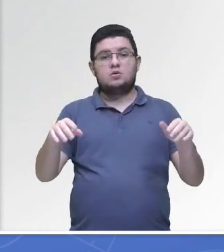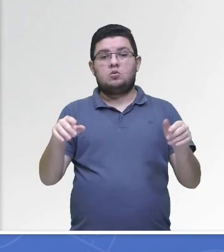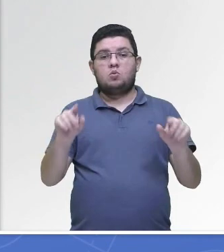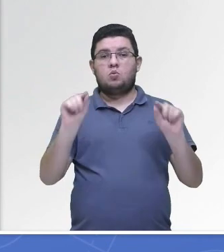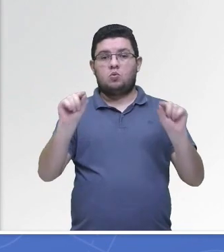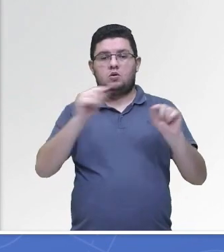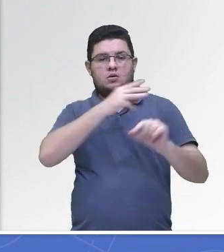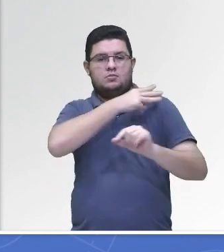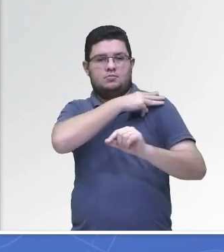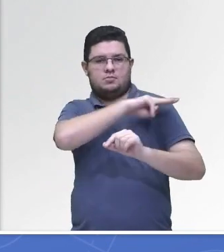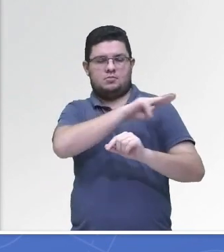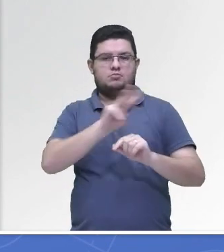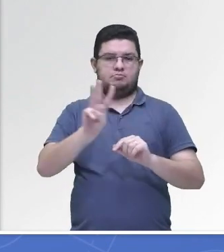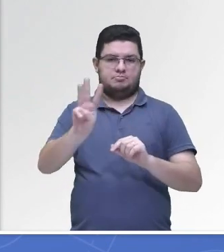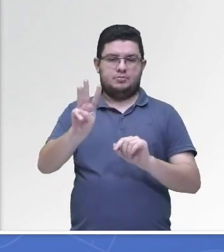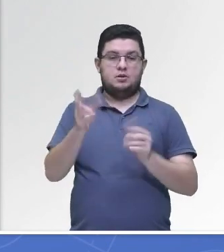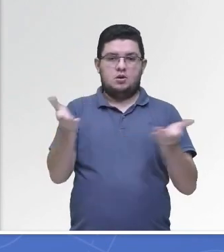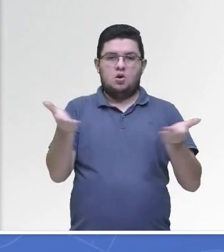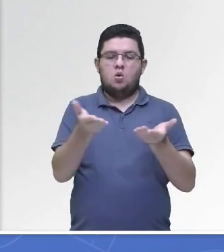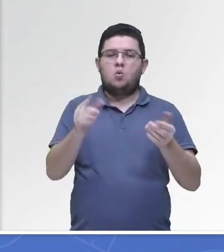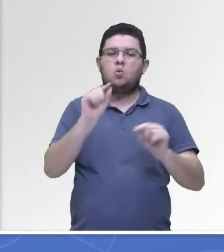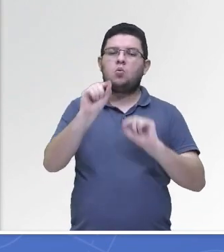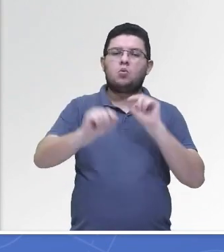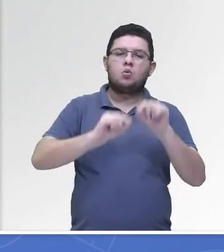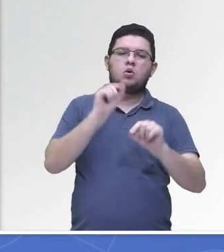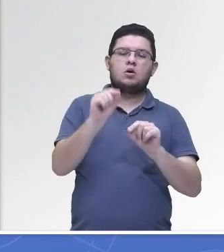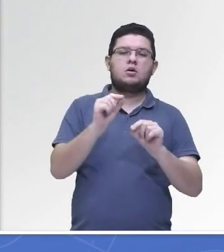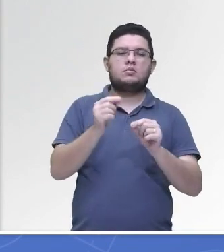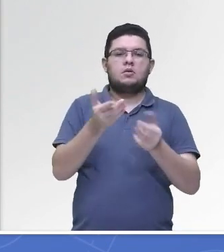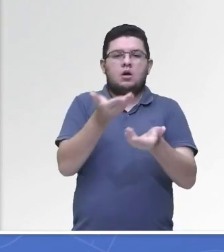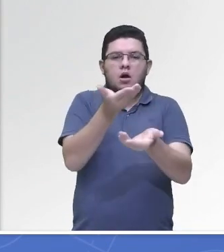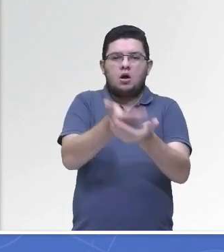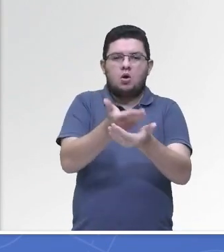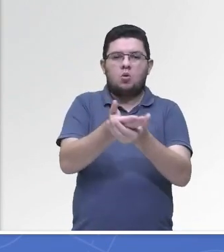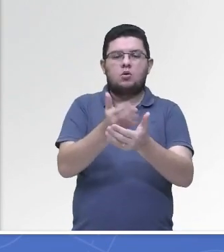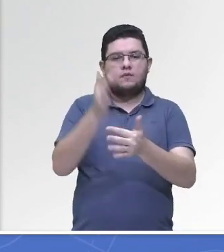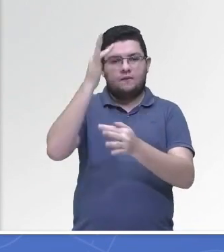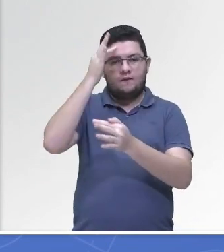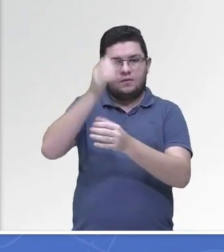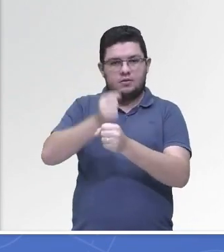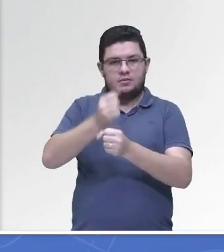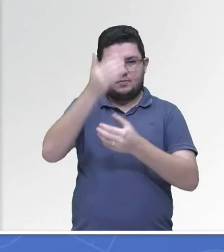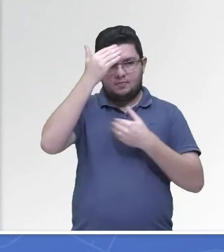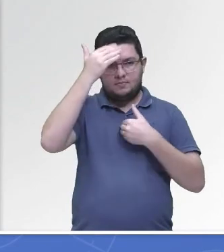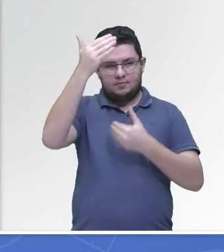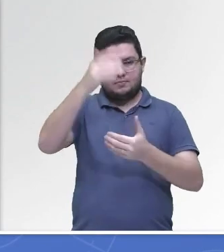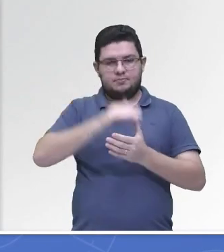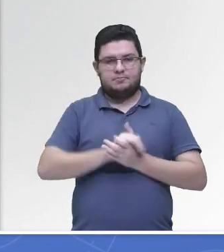3º ano do ensino médio, e agora fiquem com a aula de Física. Obrigada!